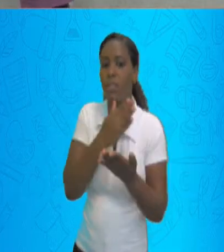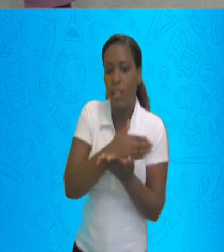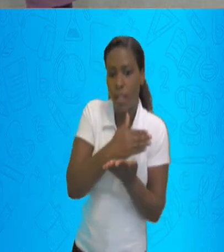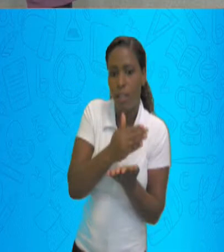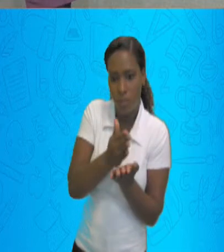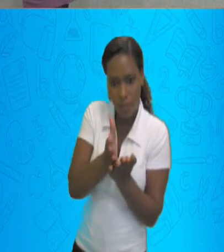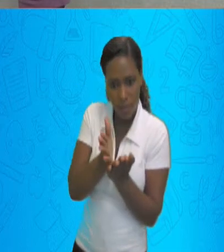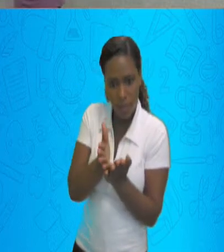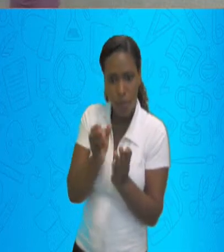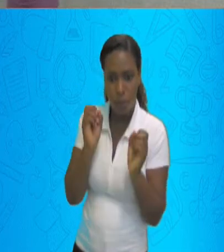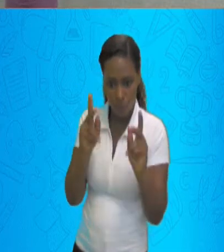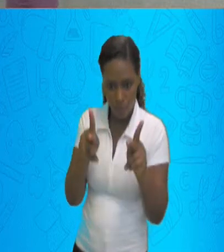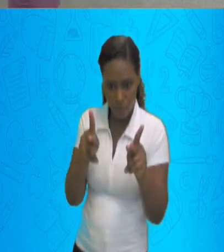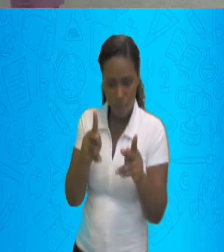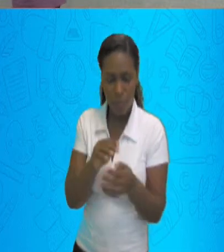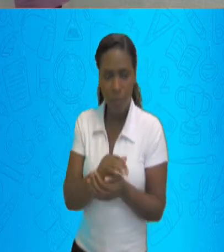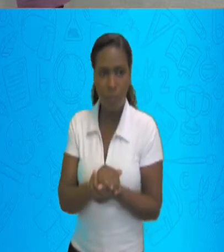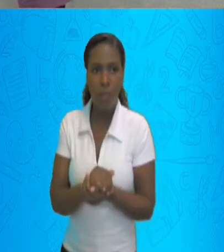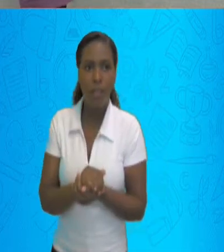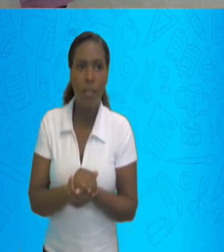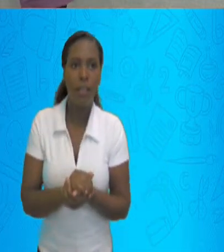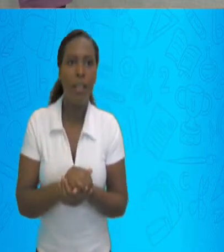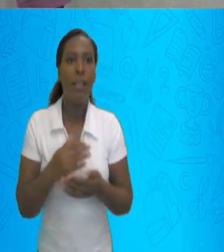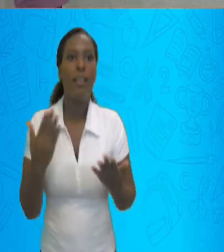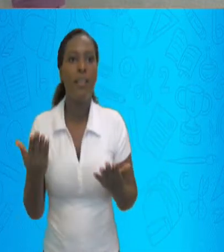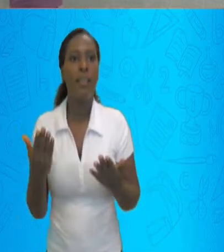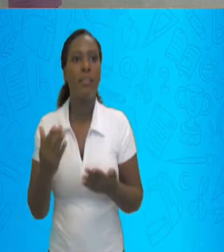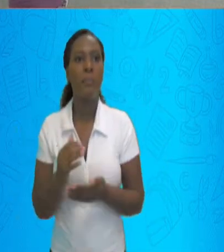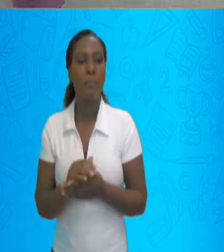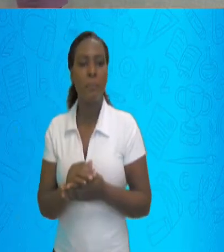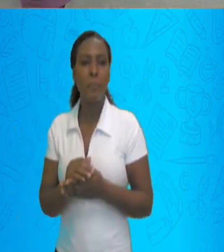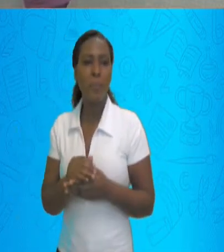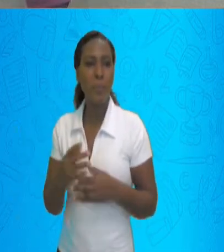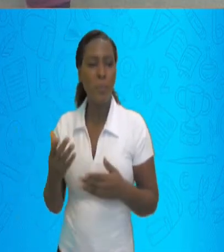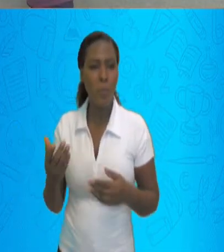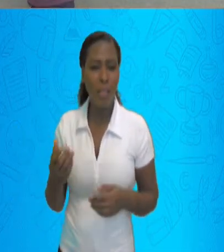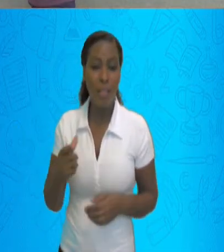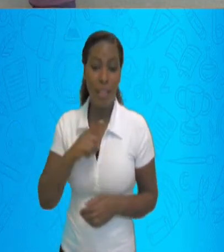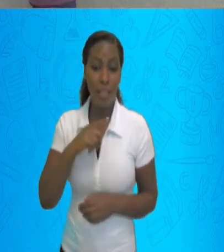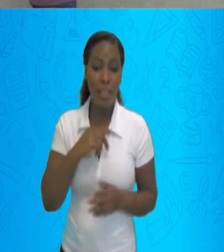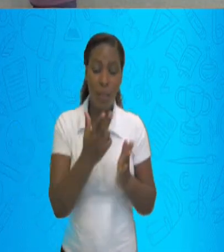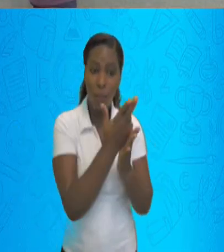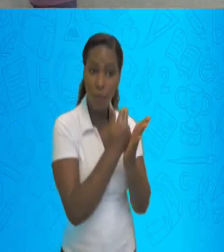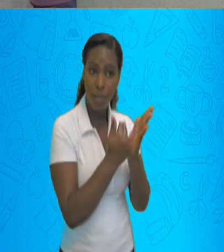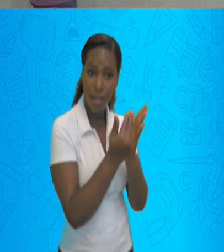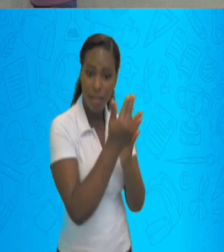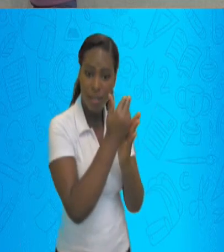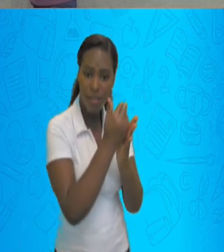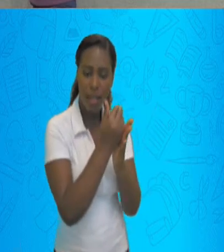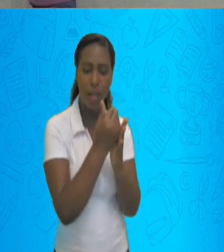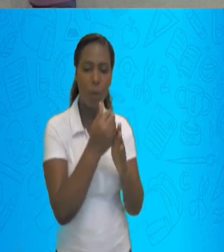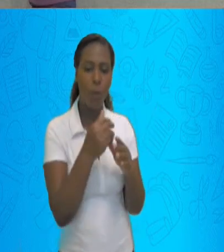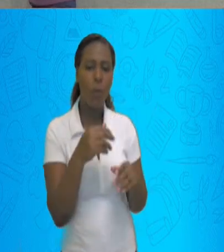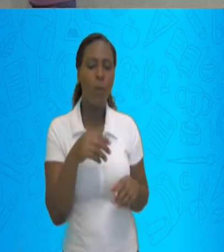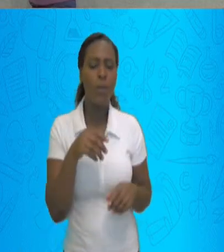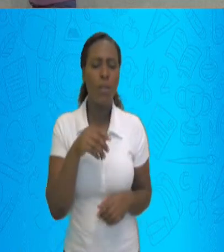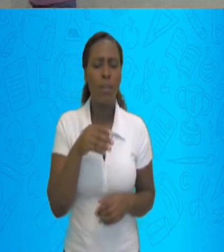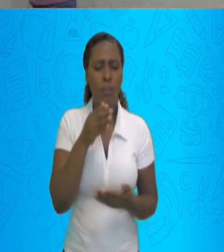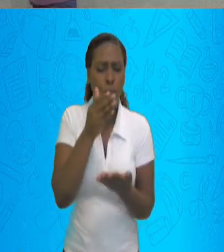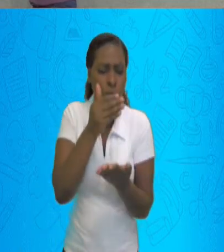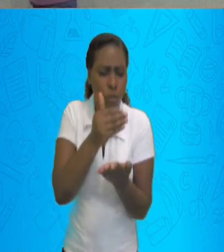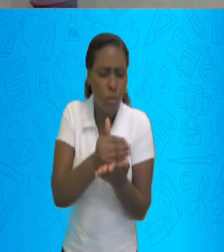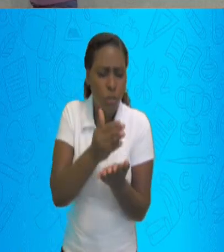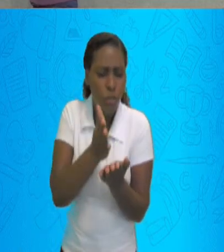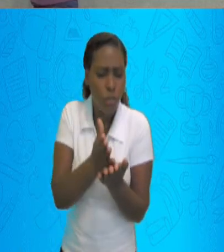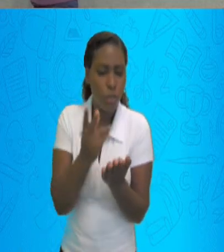com essa parte daqui. Então, eu tenho uma figura que foi dividida um inteiro que foi dividida em 2 partes. Se a